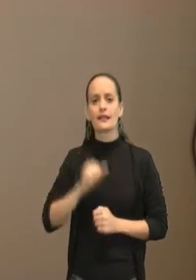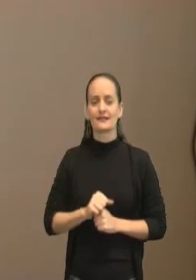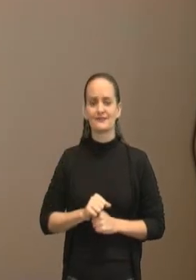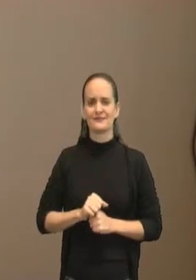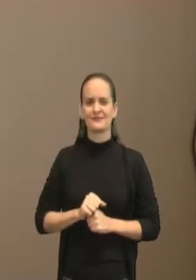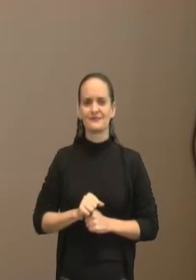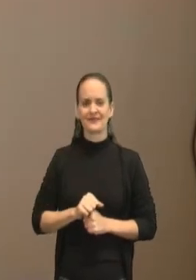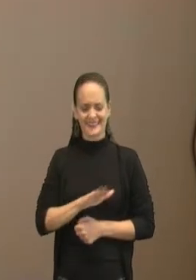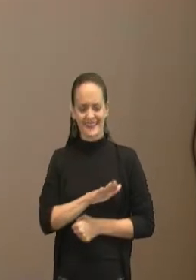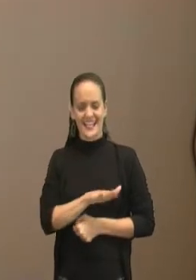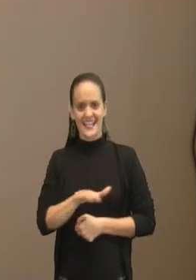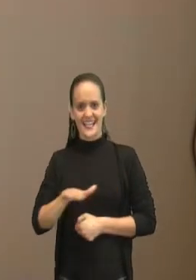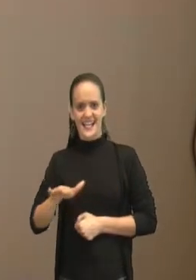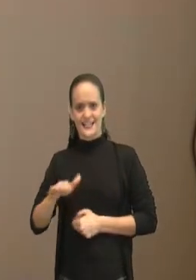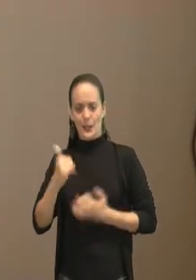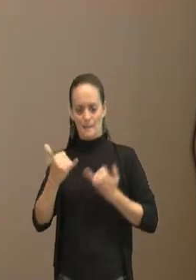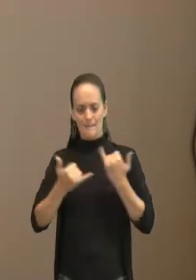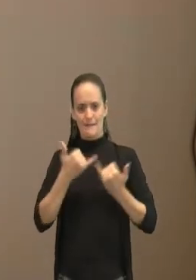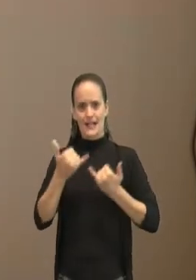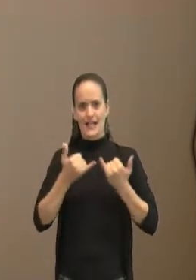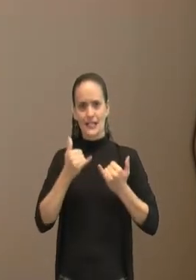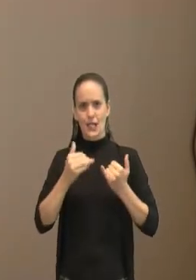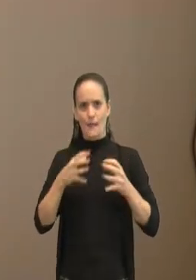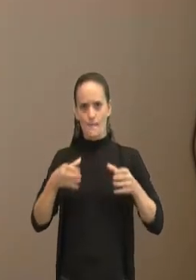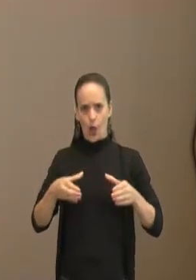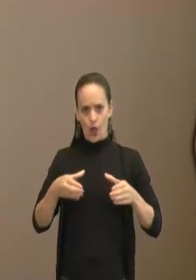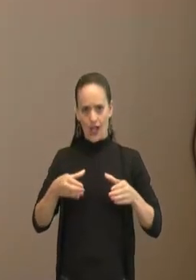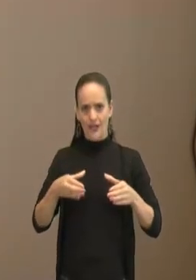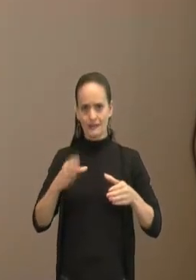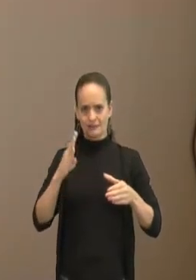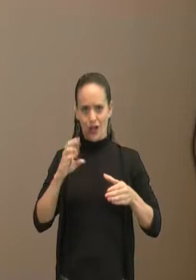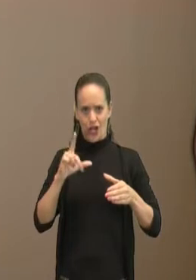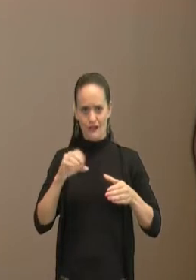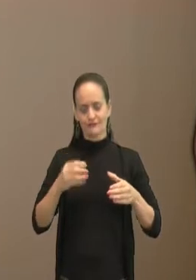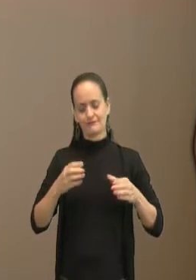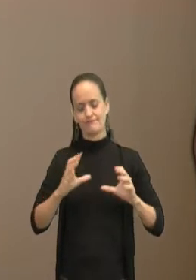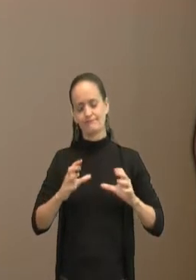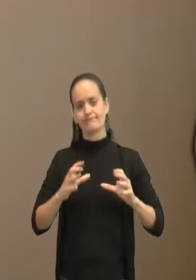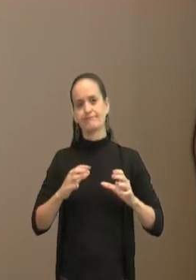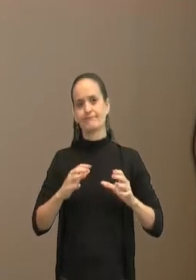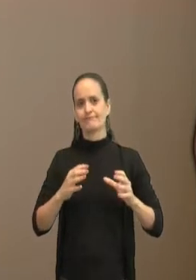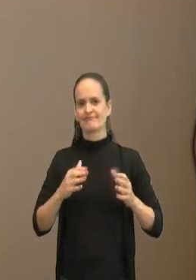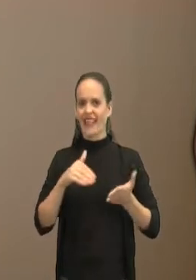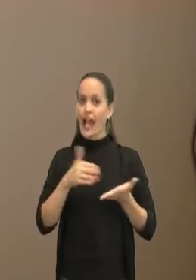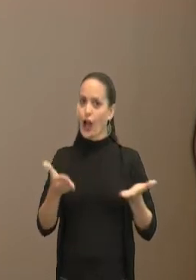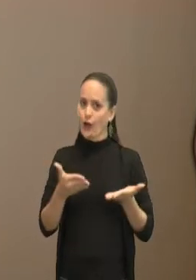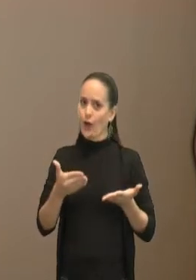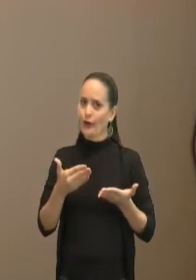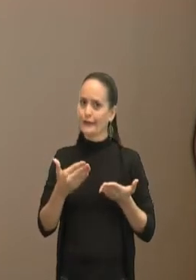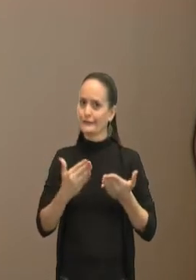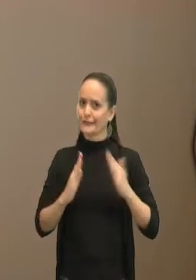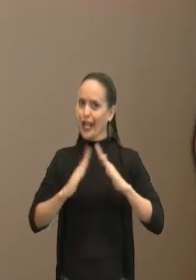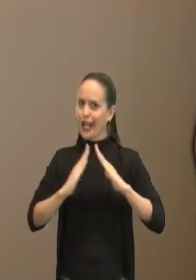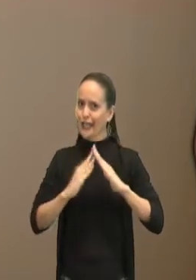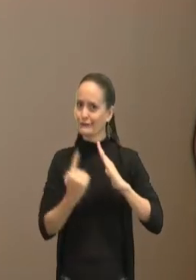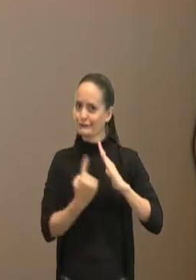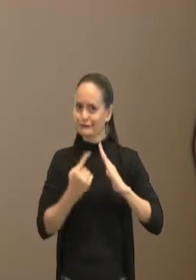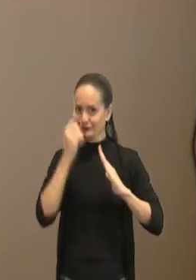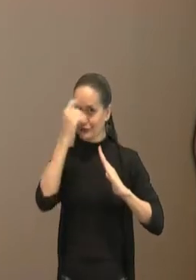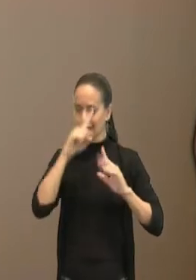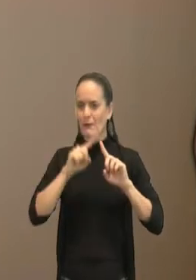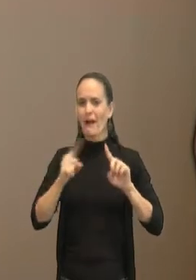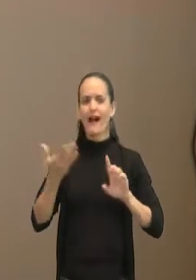das crianças de jogar bola, algo que nesse tempo não tem sido possível, mas as crianças quando jogam